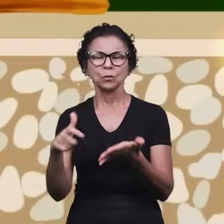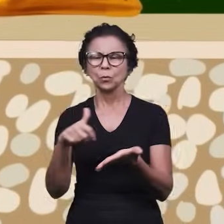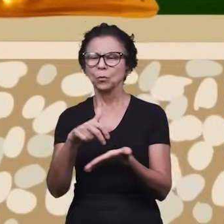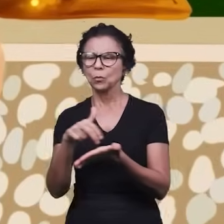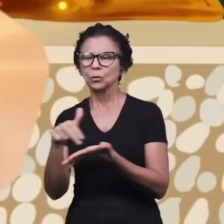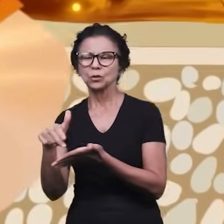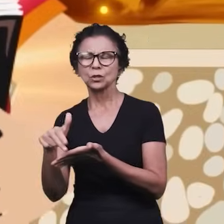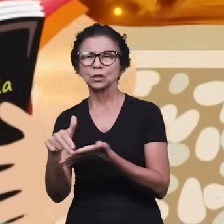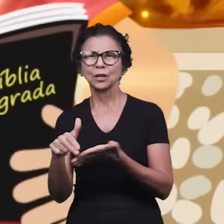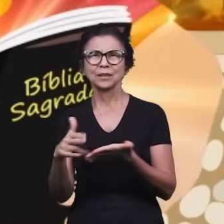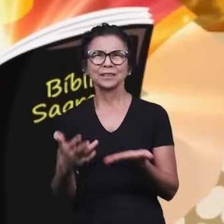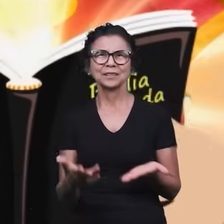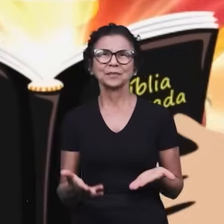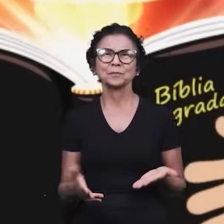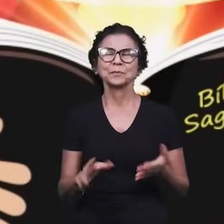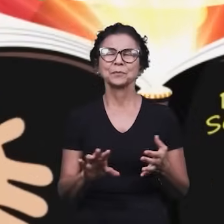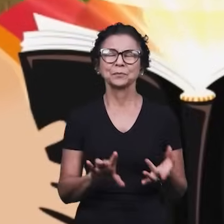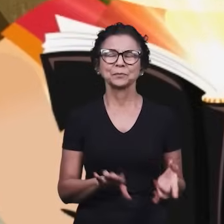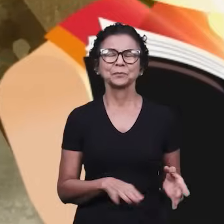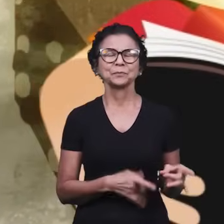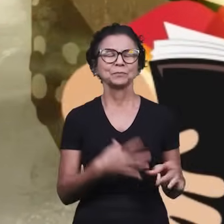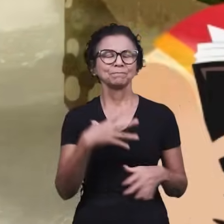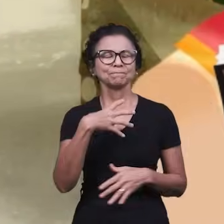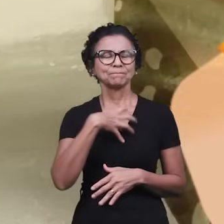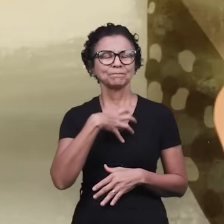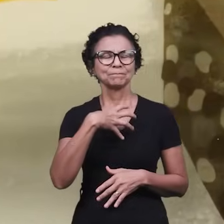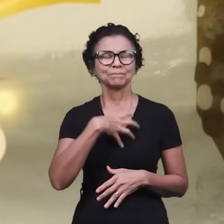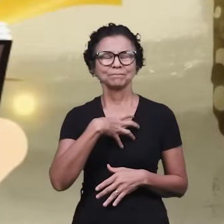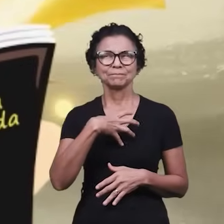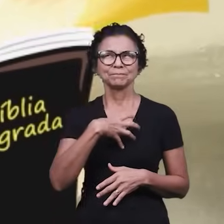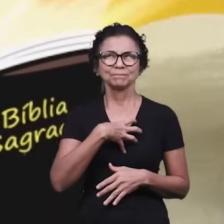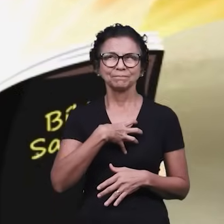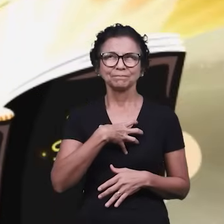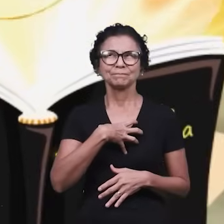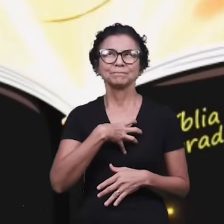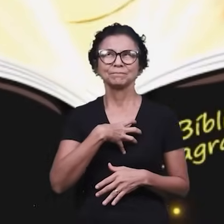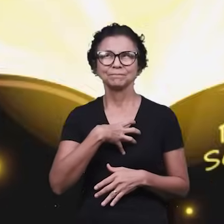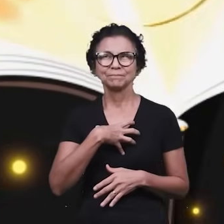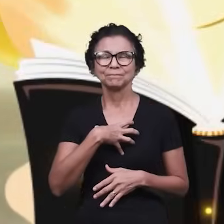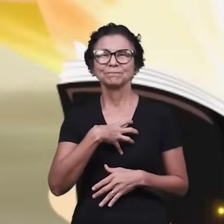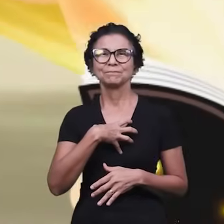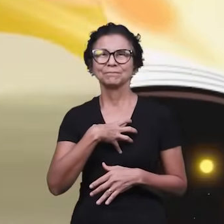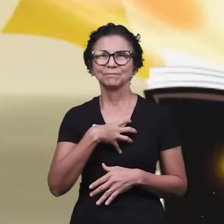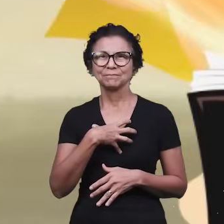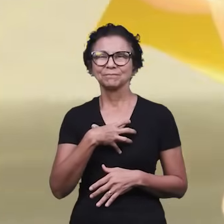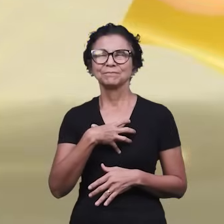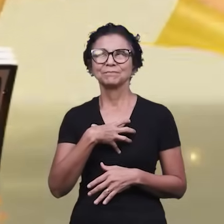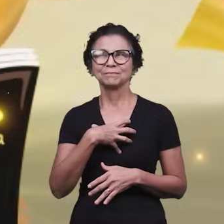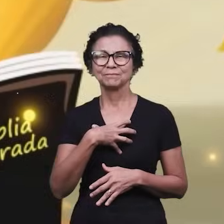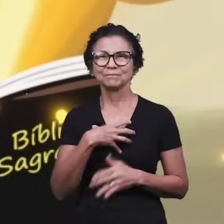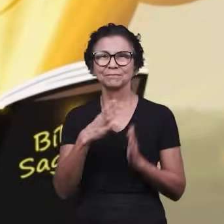por Deus, guiará meu coração.